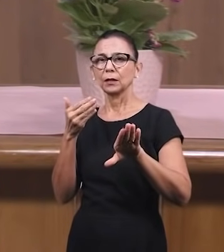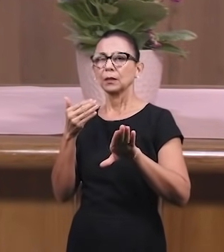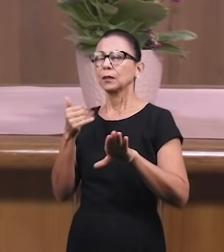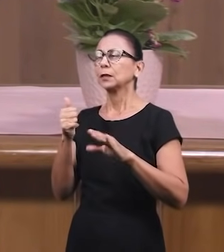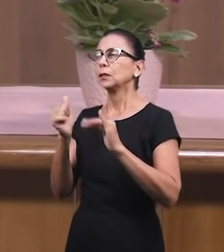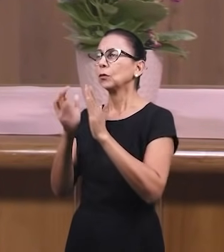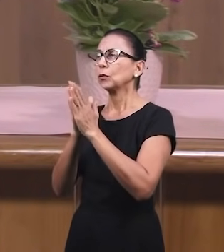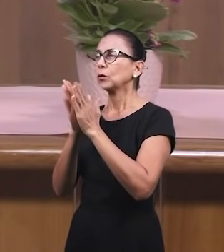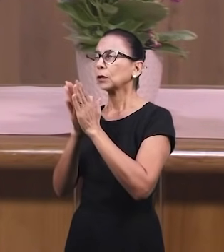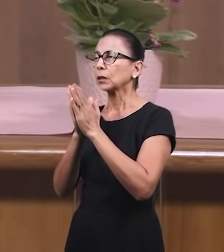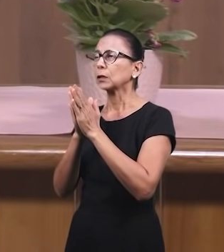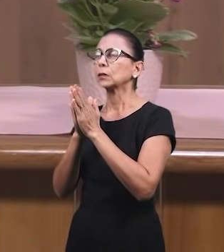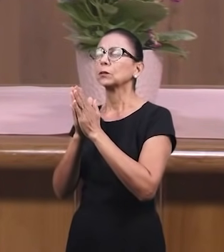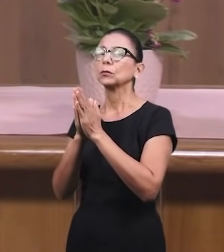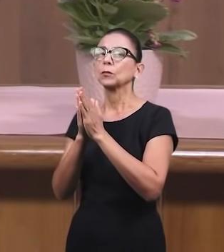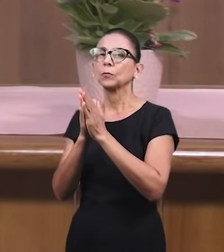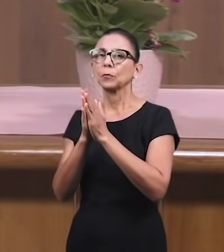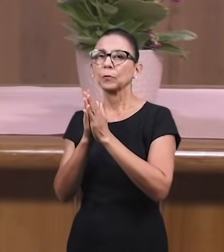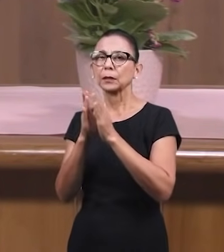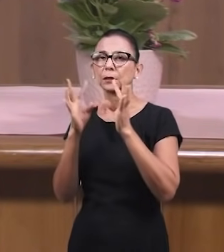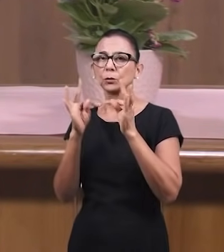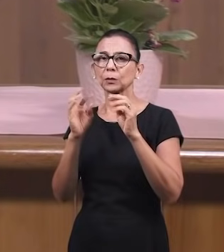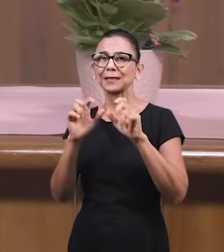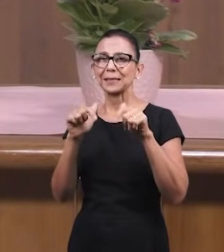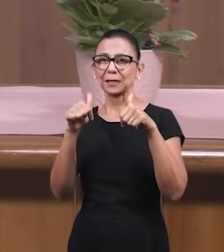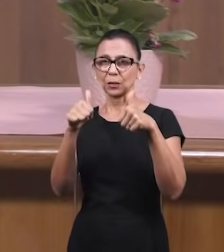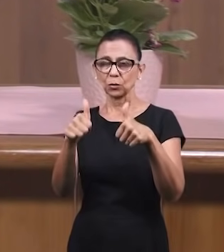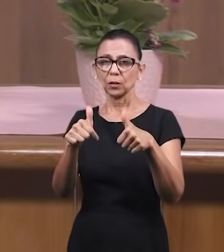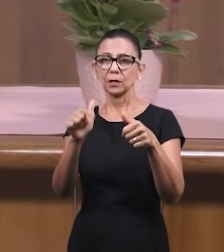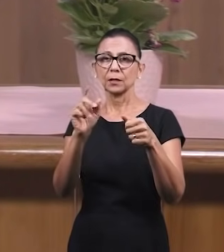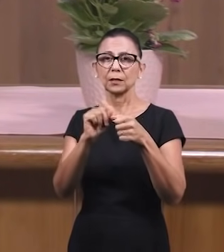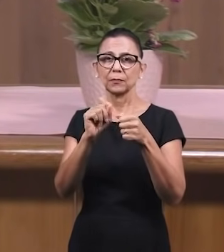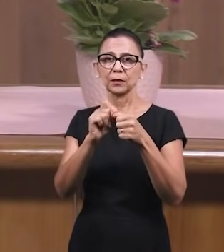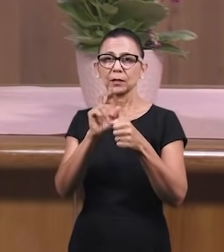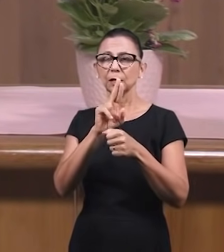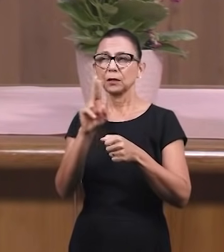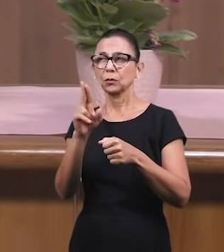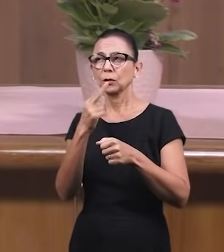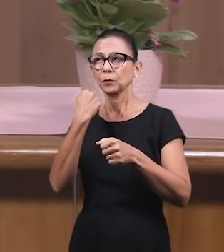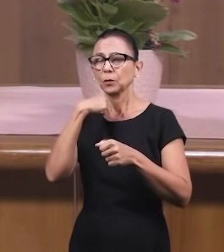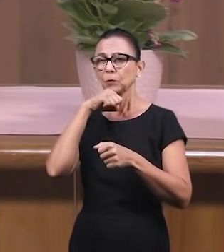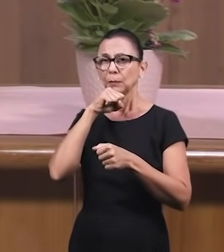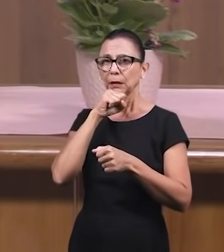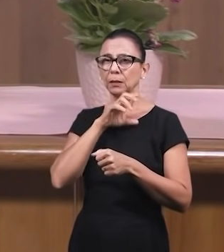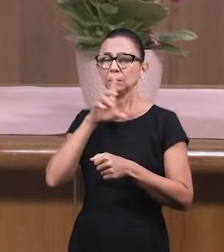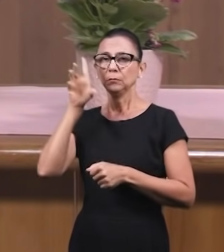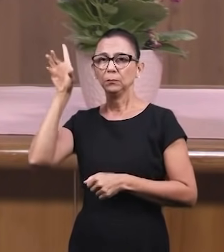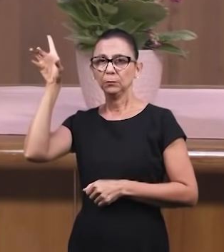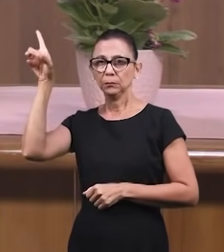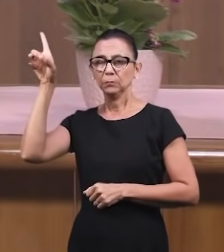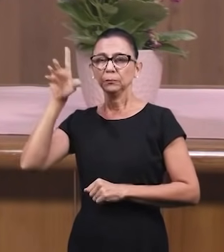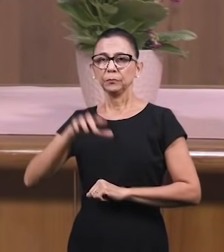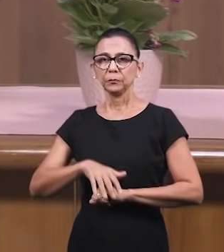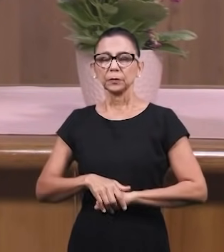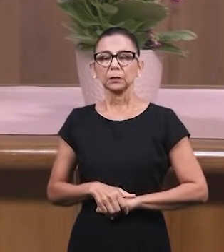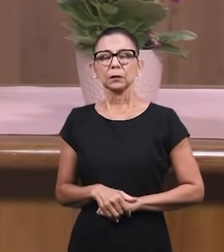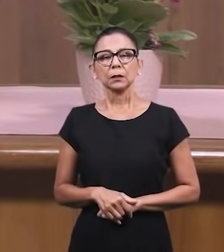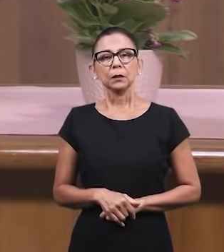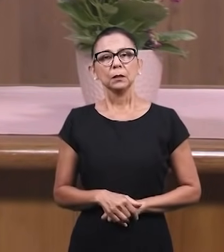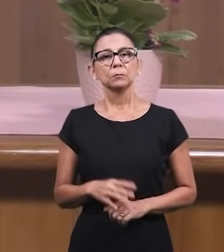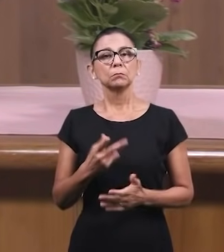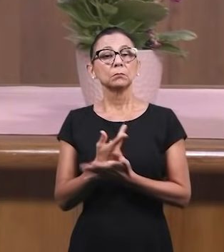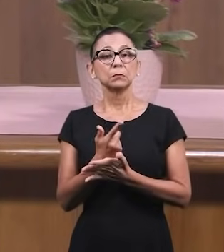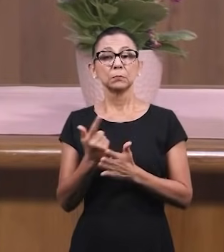do Pai, em nome do reino que ele pregou aos seus discípulos e a todo o mundo. E